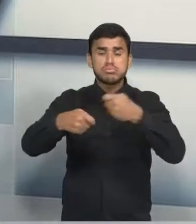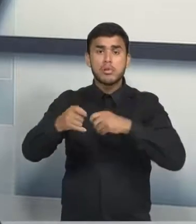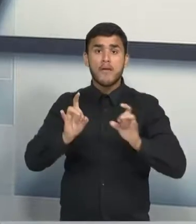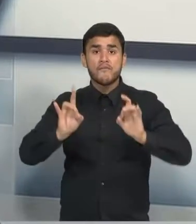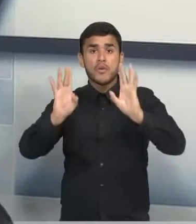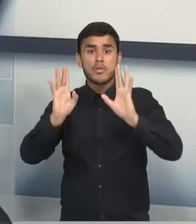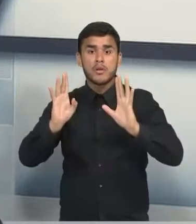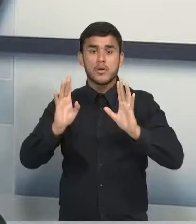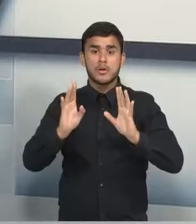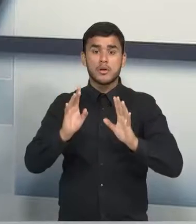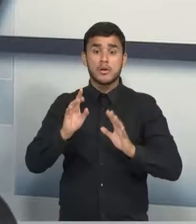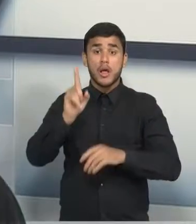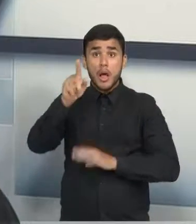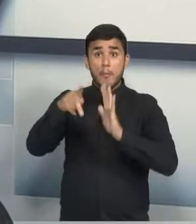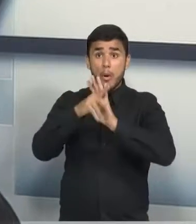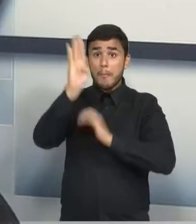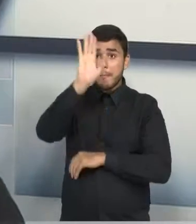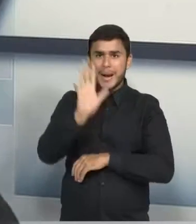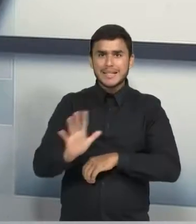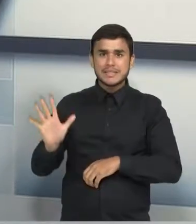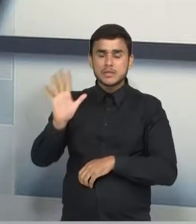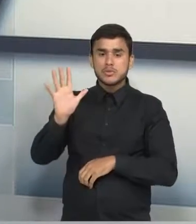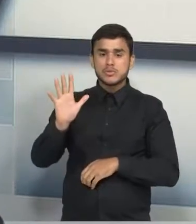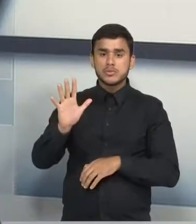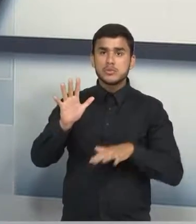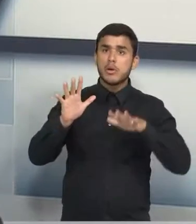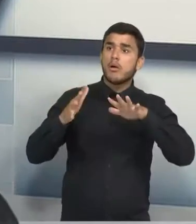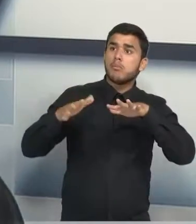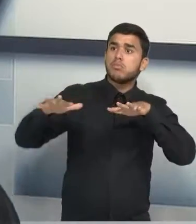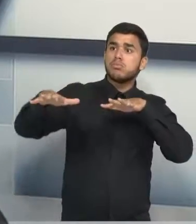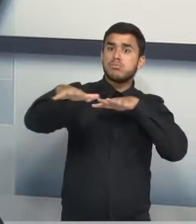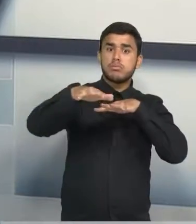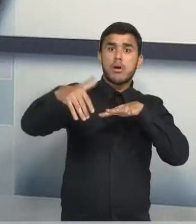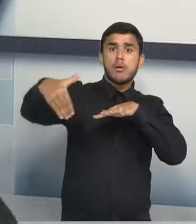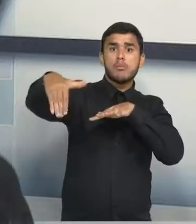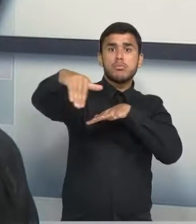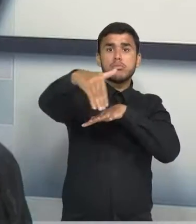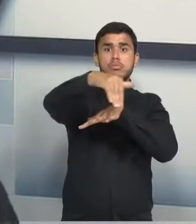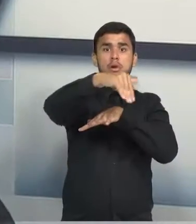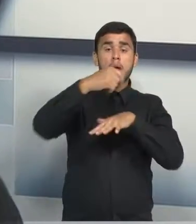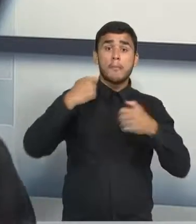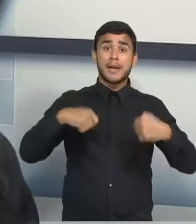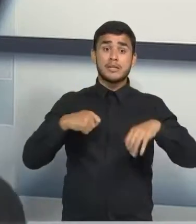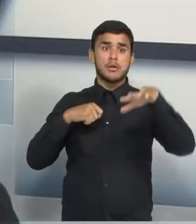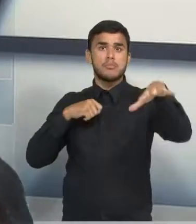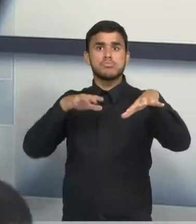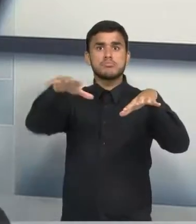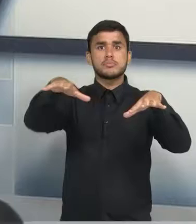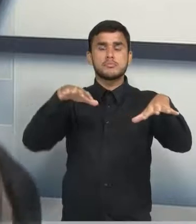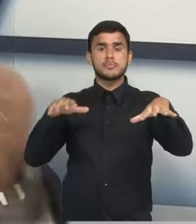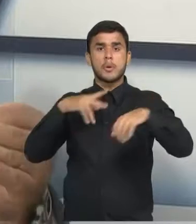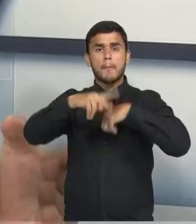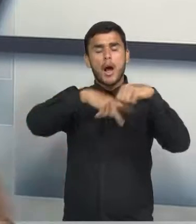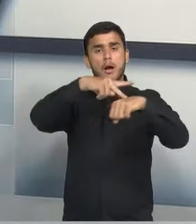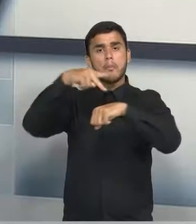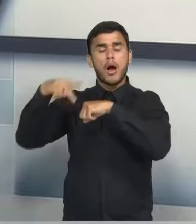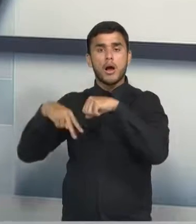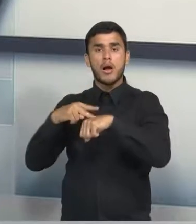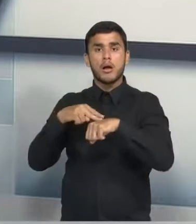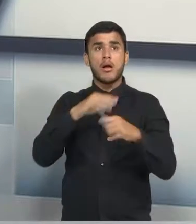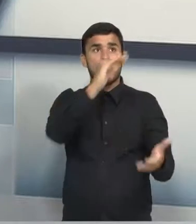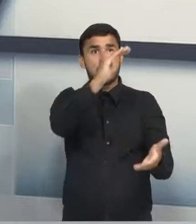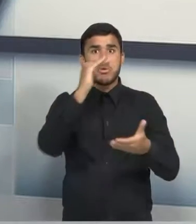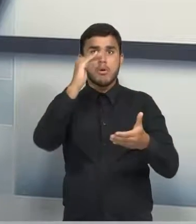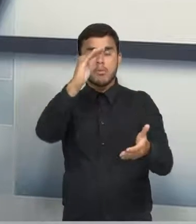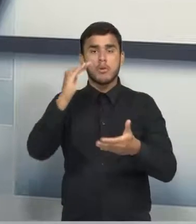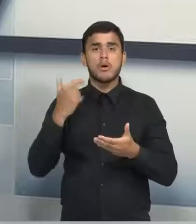As armas entram pela fronteira do Brasil. Armas e drogas é função da Polícia Federal, que não faz nada, Luiz.